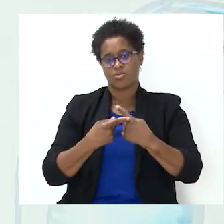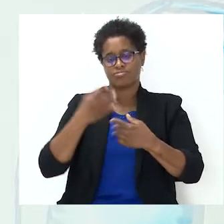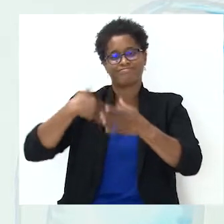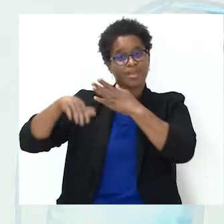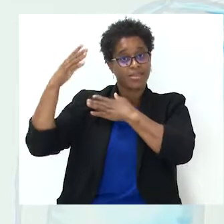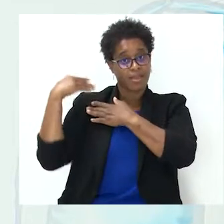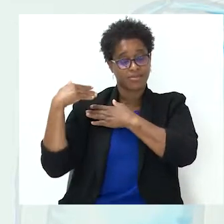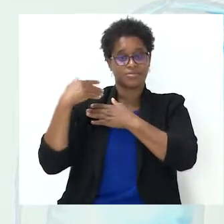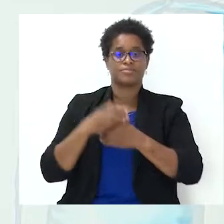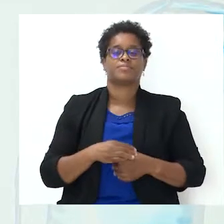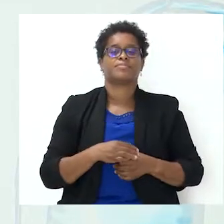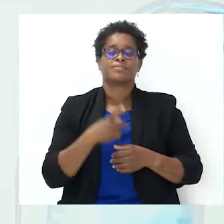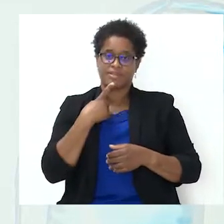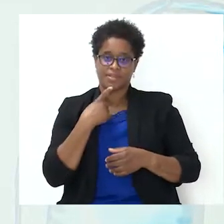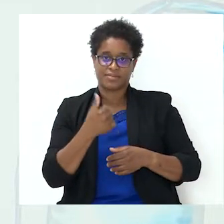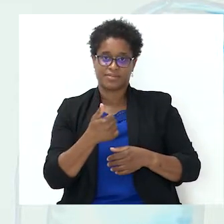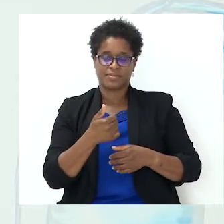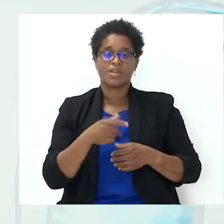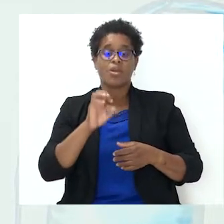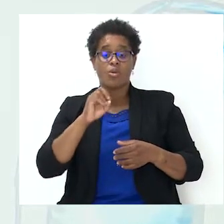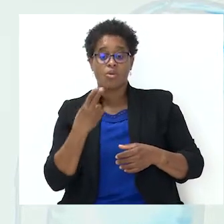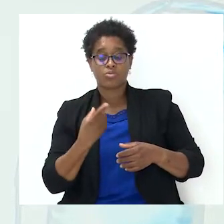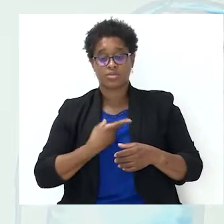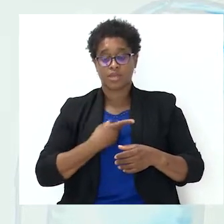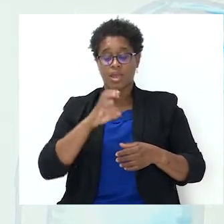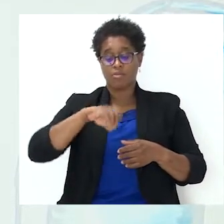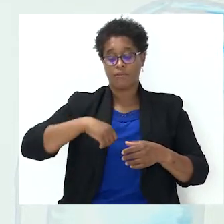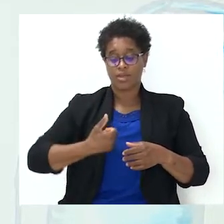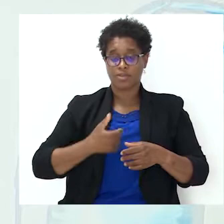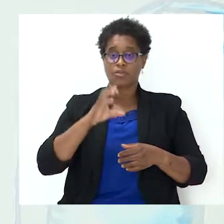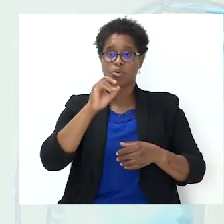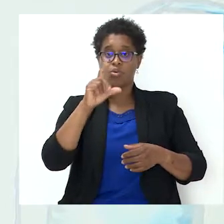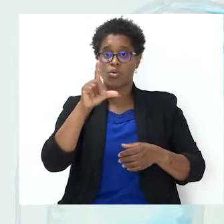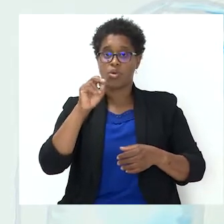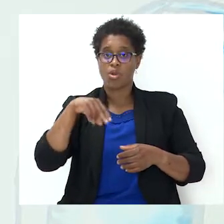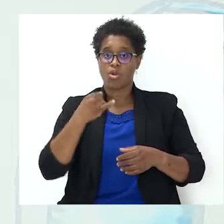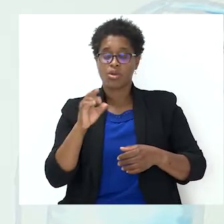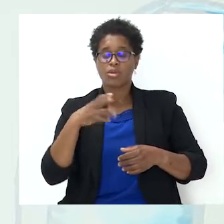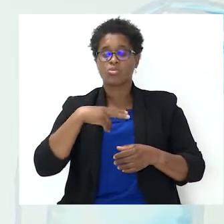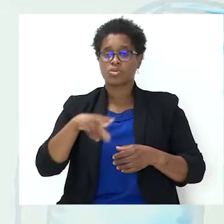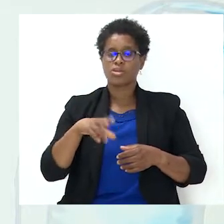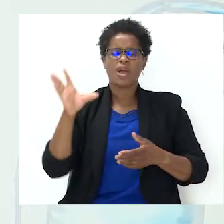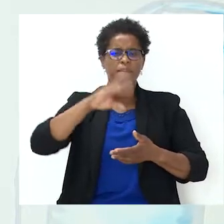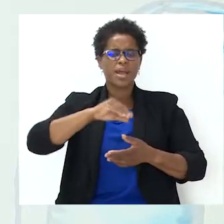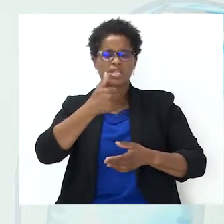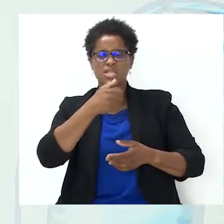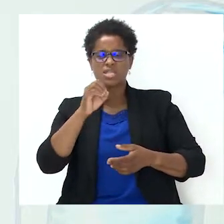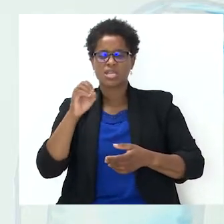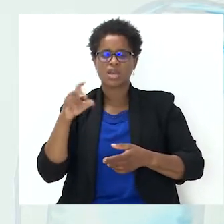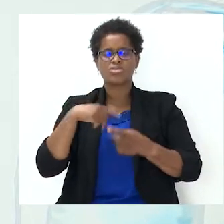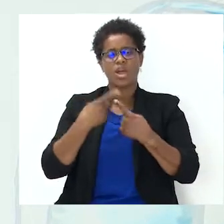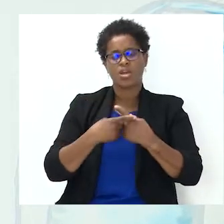atrás. Certo? Ou seja, Cabo Verde foi colônia portuguesa há mais de 500